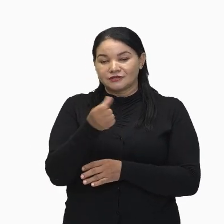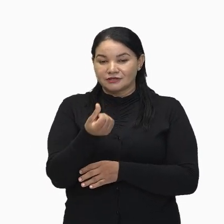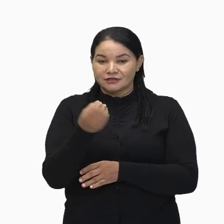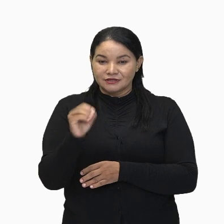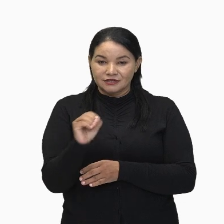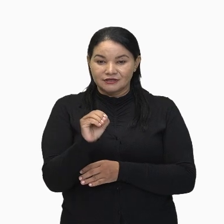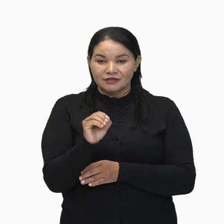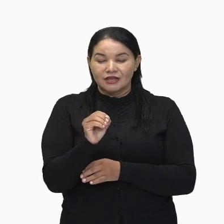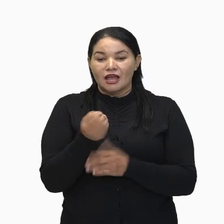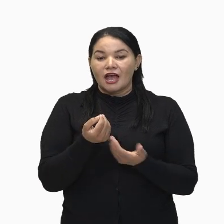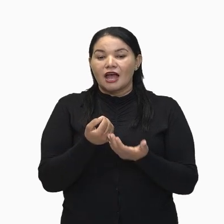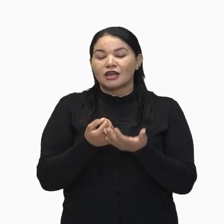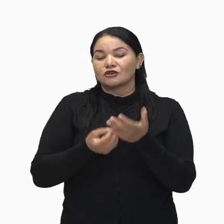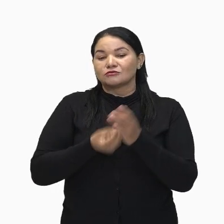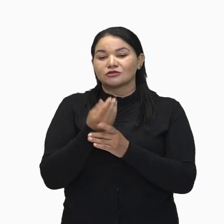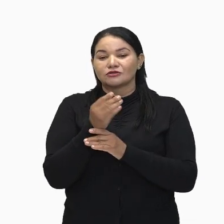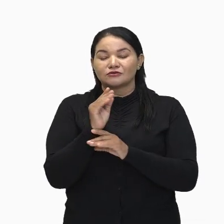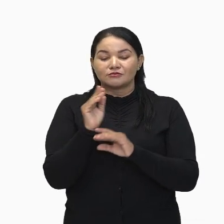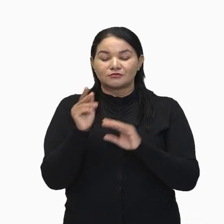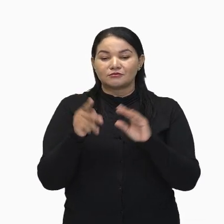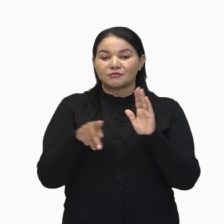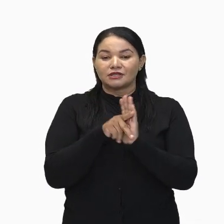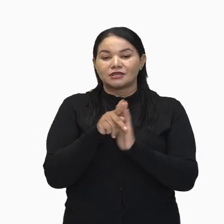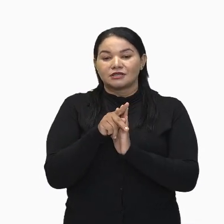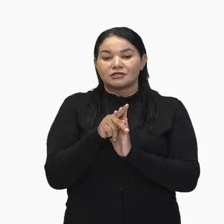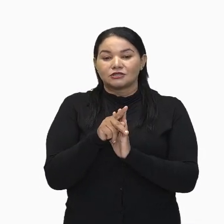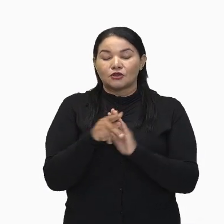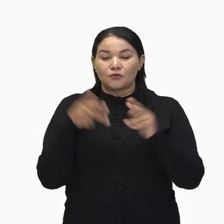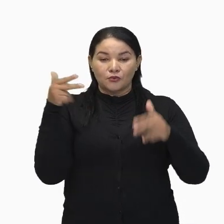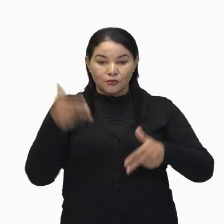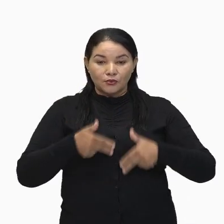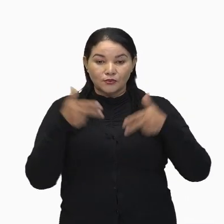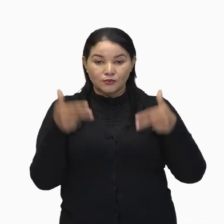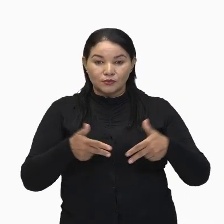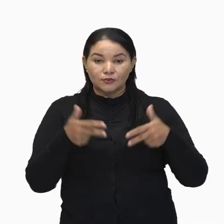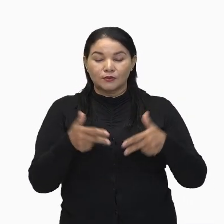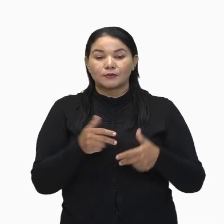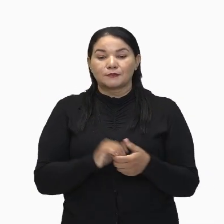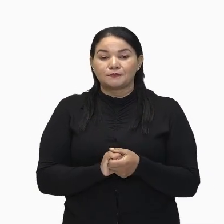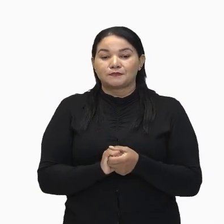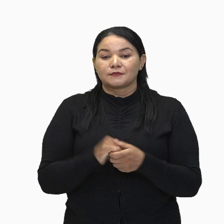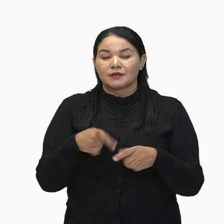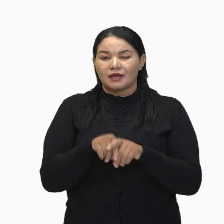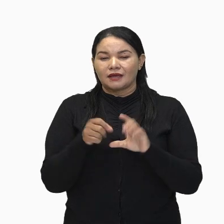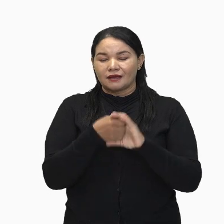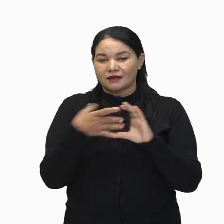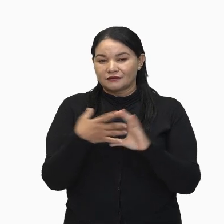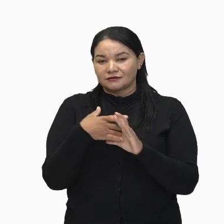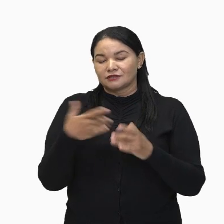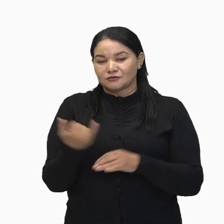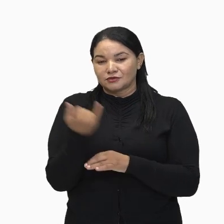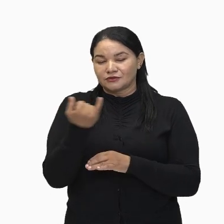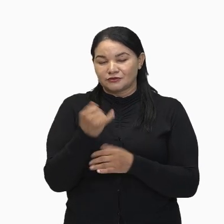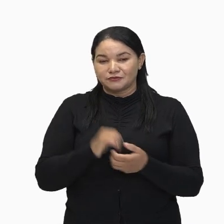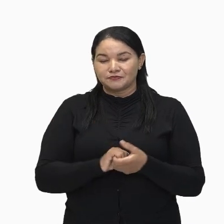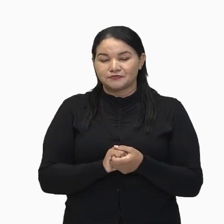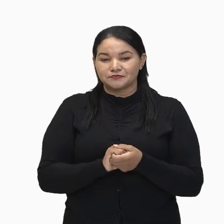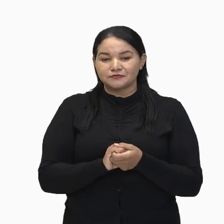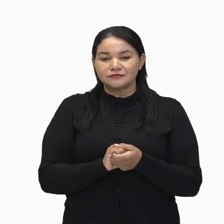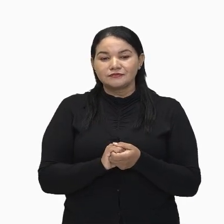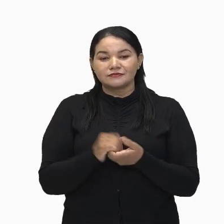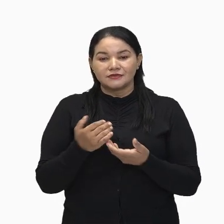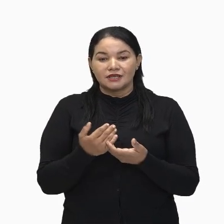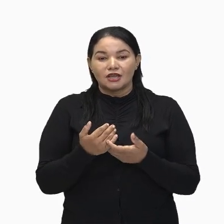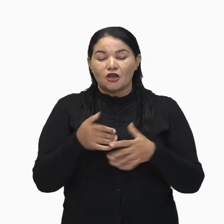E essa dança faz parte da cultura hip hop. Vamos ver algumas características importantes desse movimento? São gestos